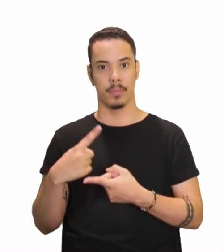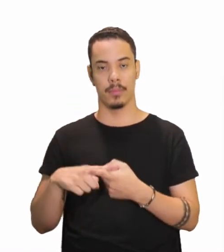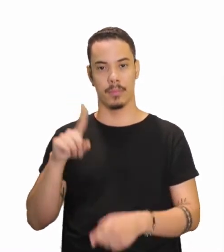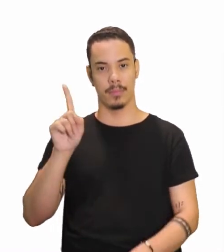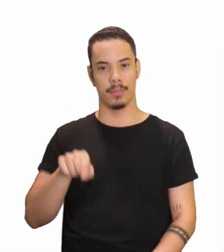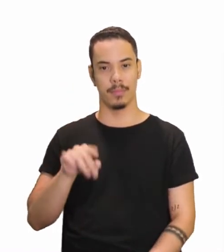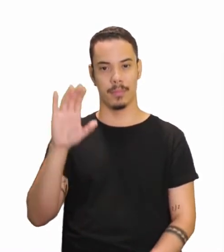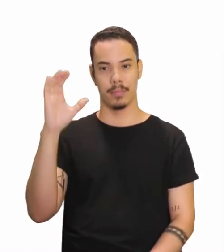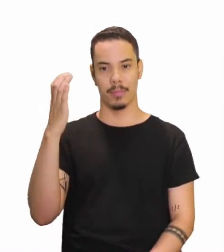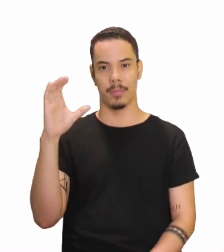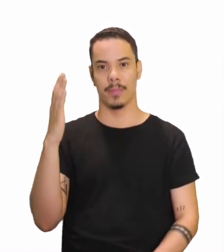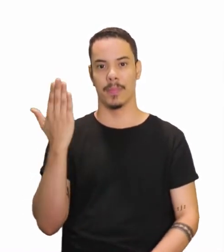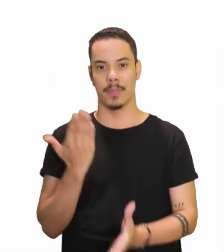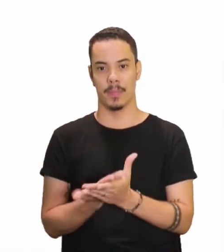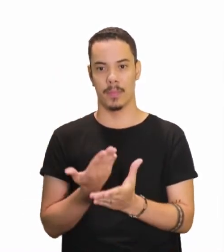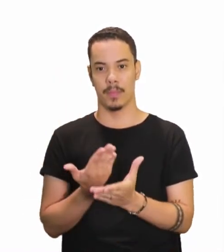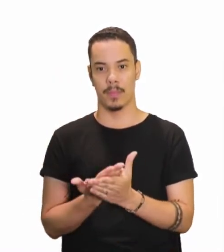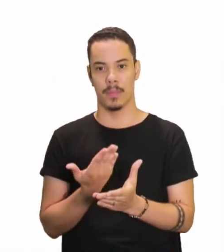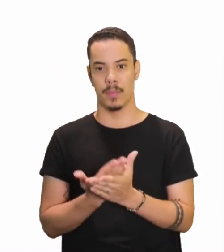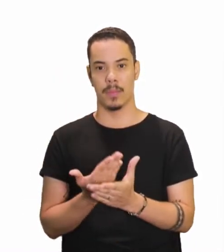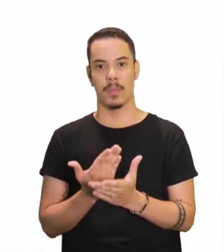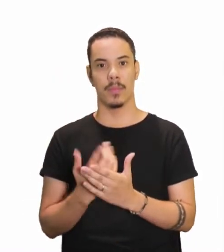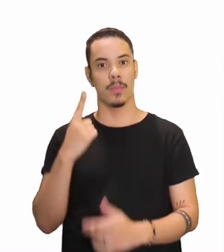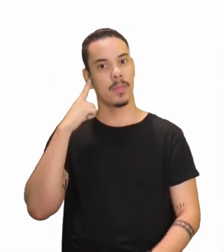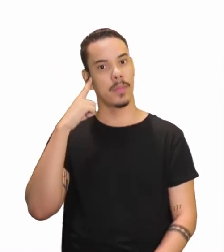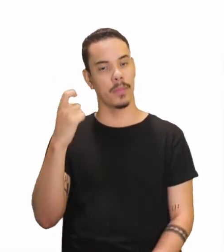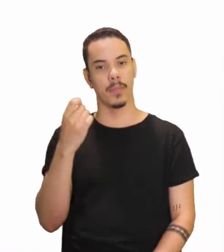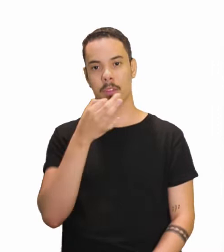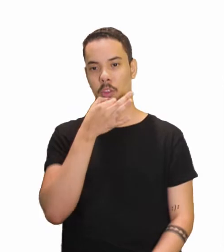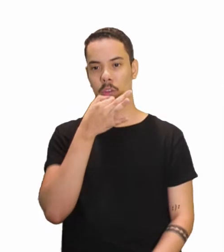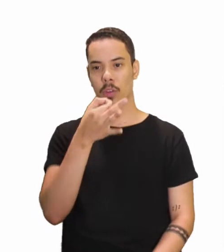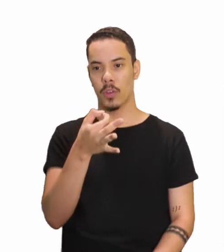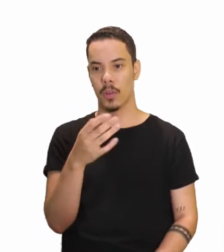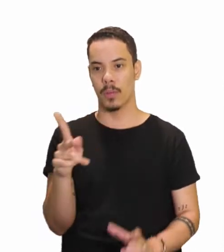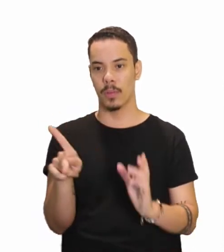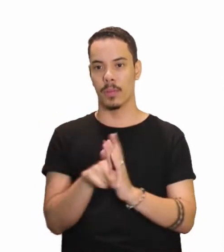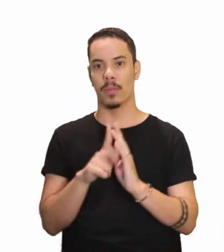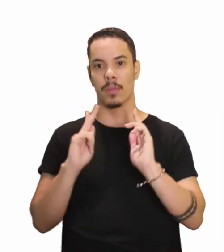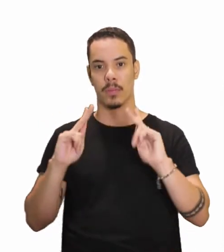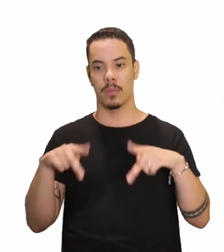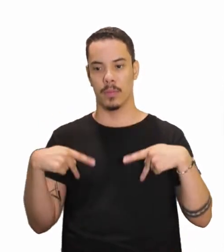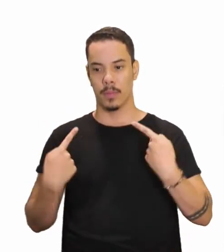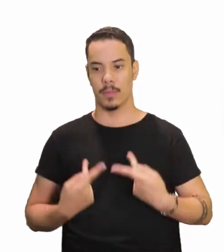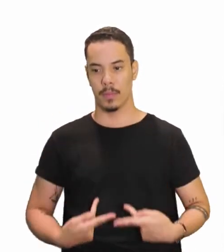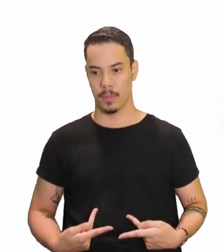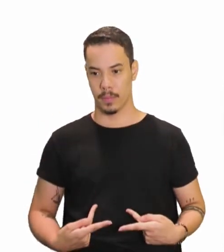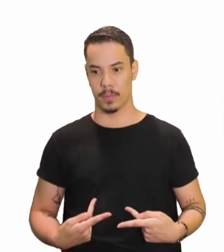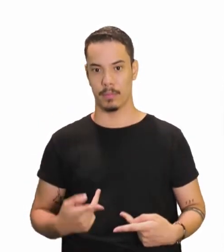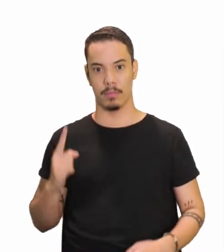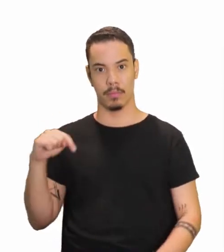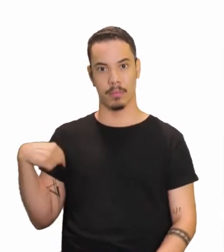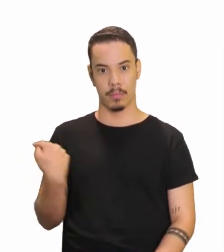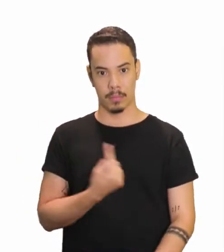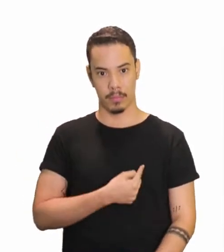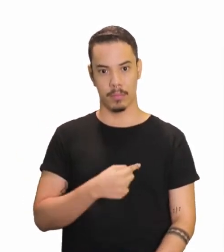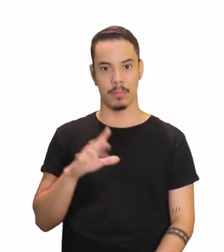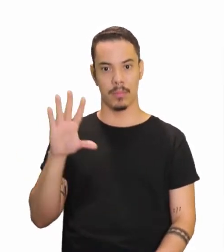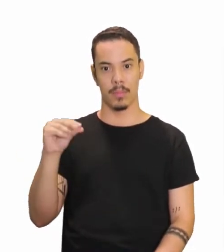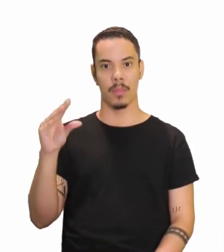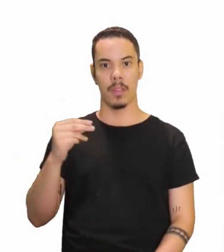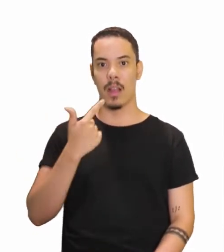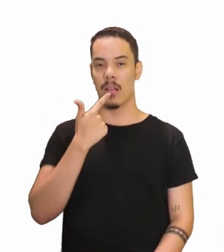ciência que estuda os sons produzidos pelo humano, né, por nós falantes da